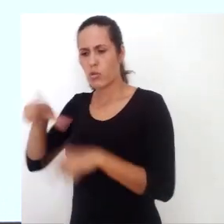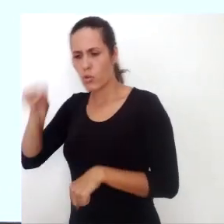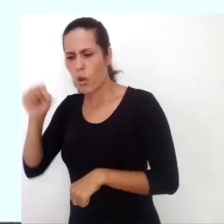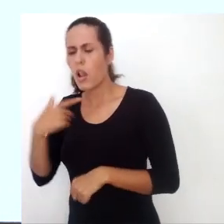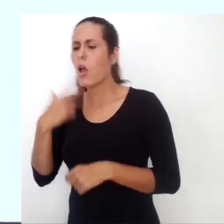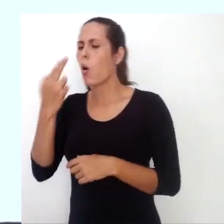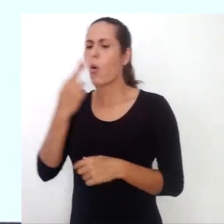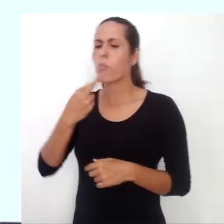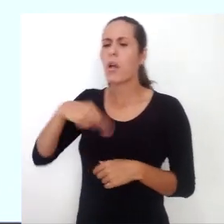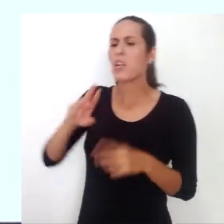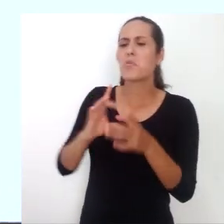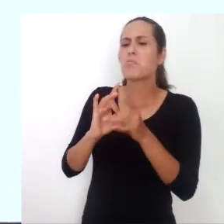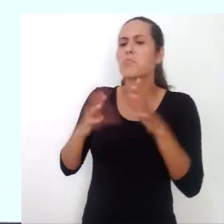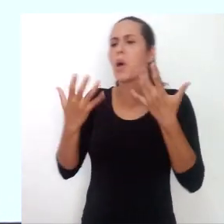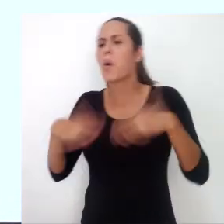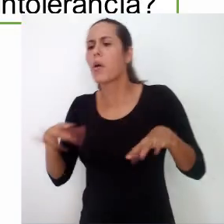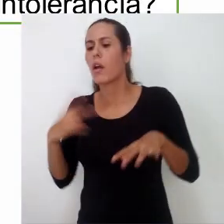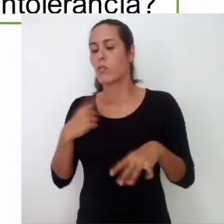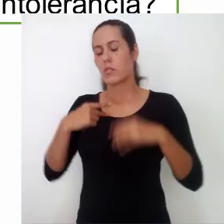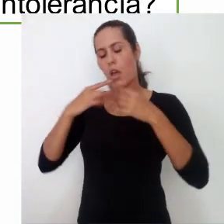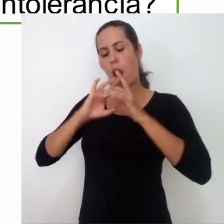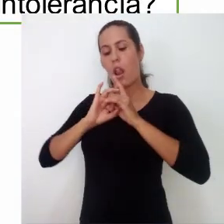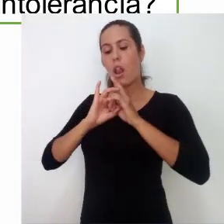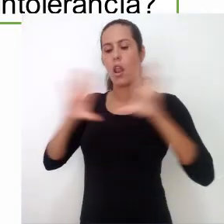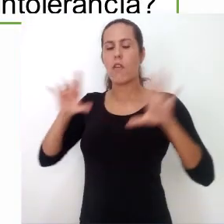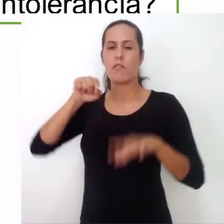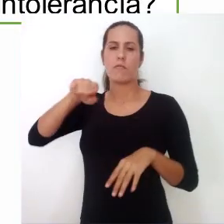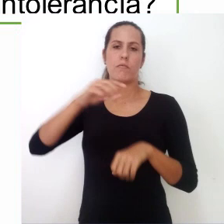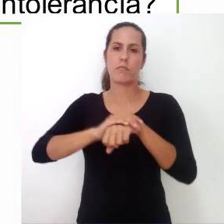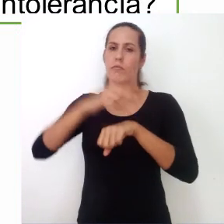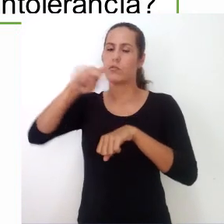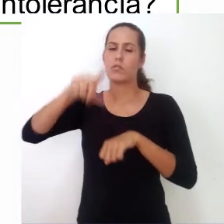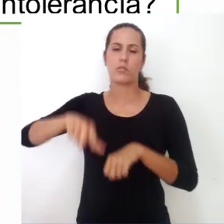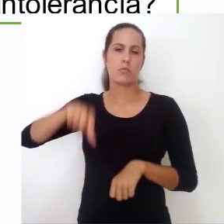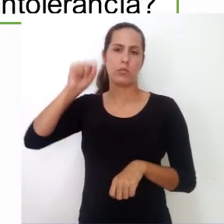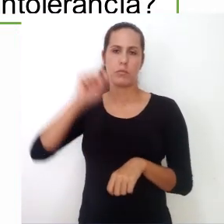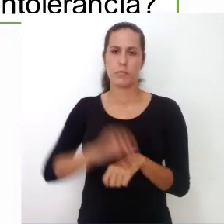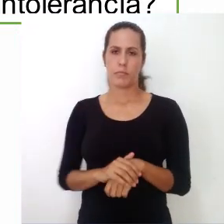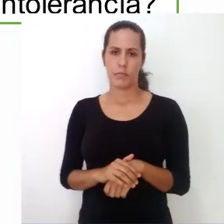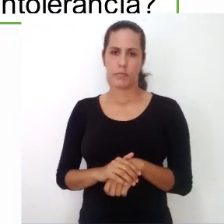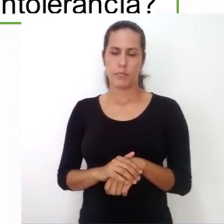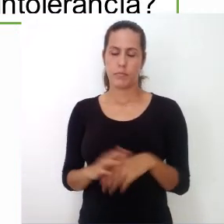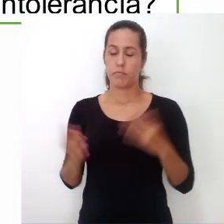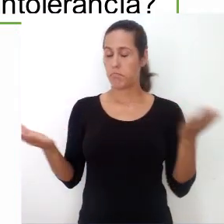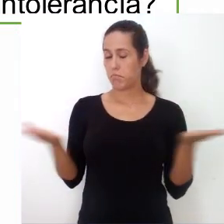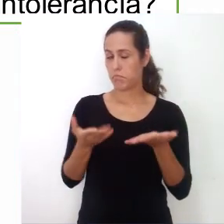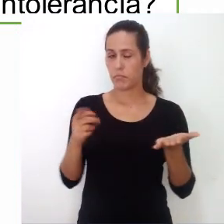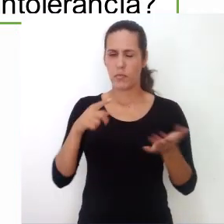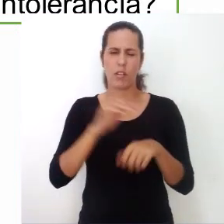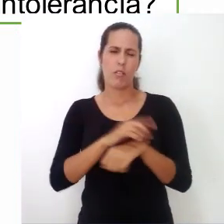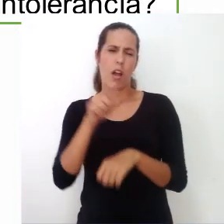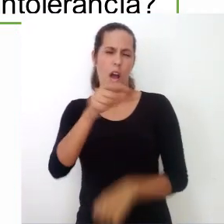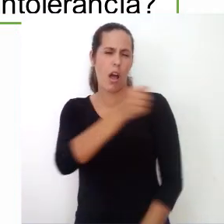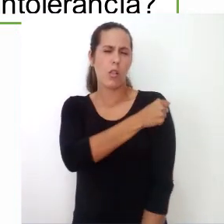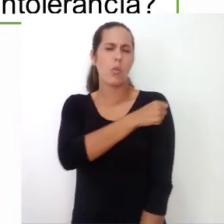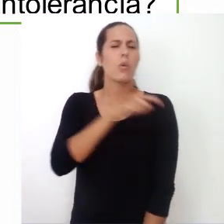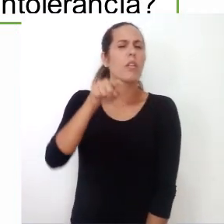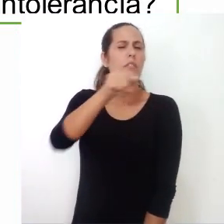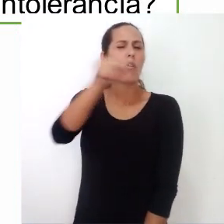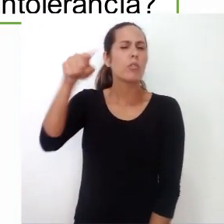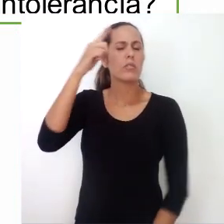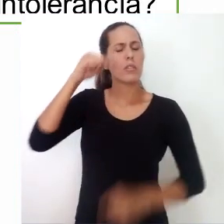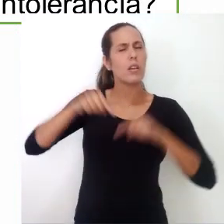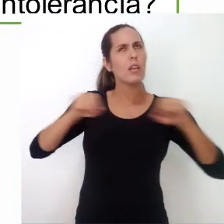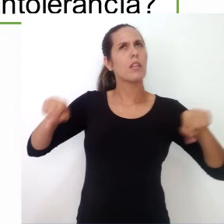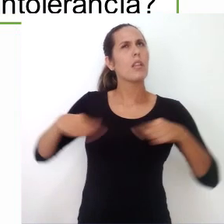trago para vocês perguntas reflexivas. Vamos refletir sobre. Vamos lá, vocês aí, estudantes, pensem